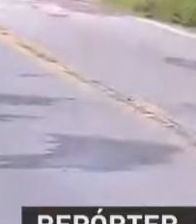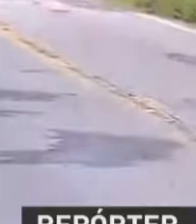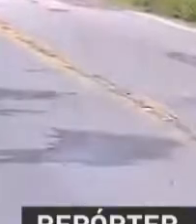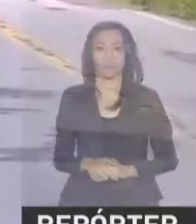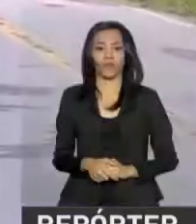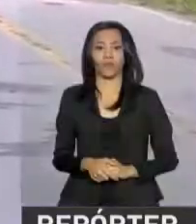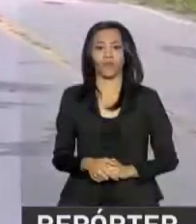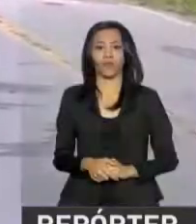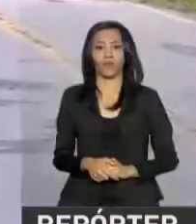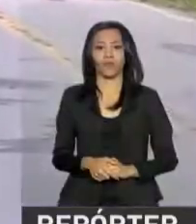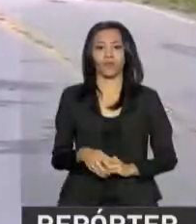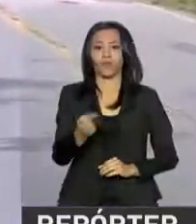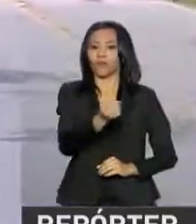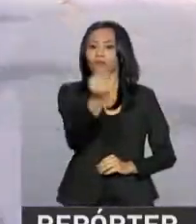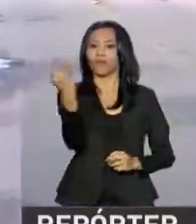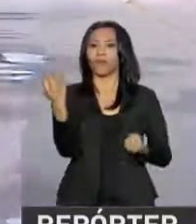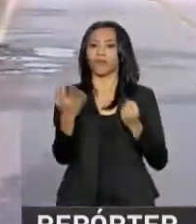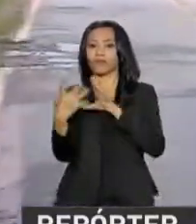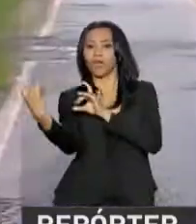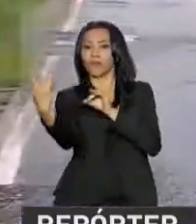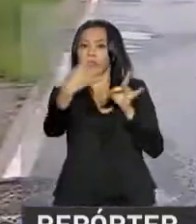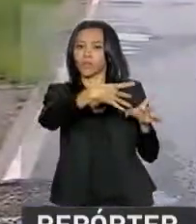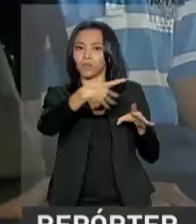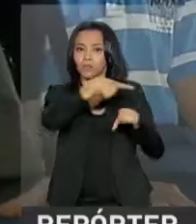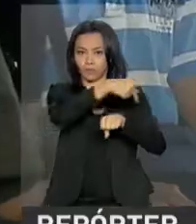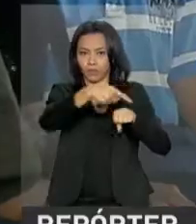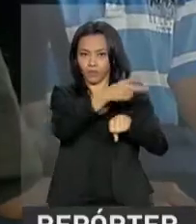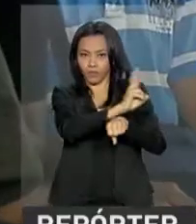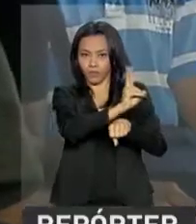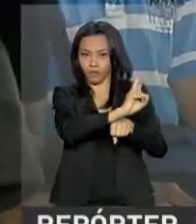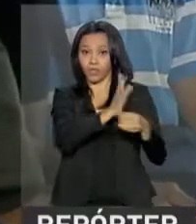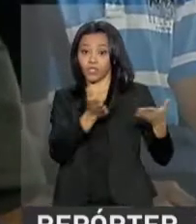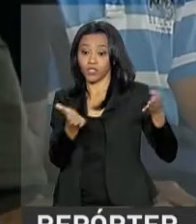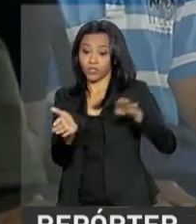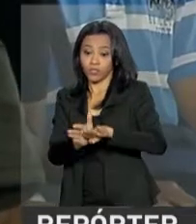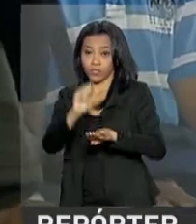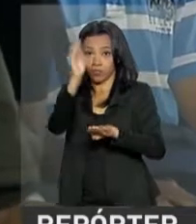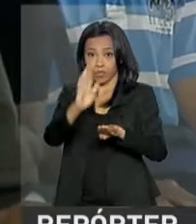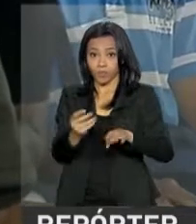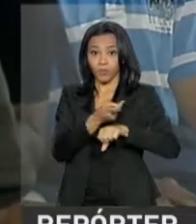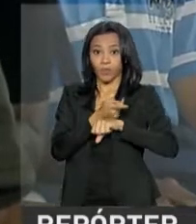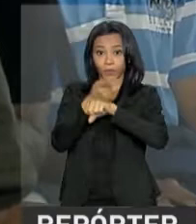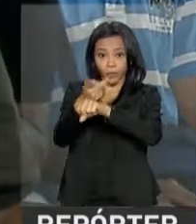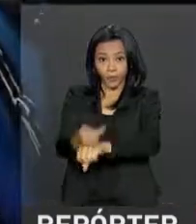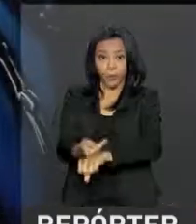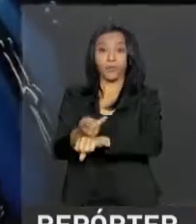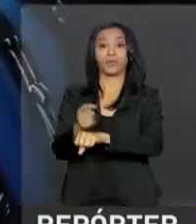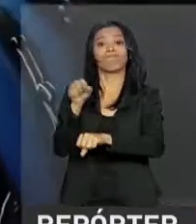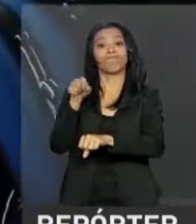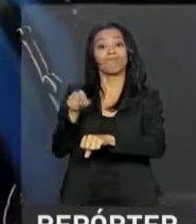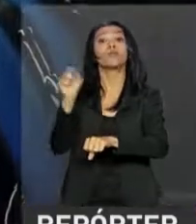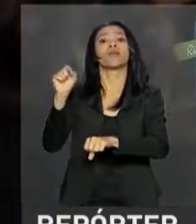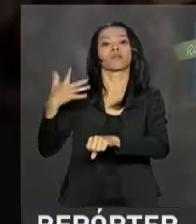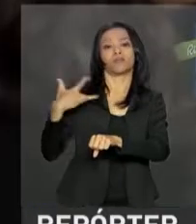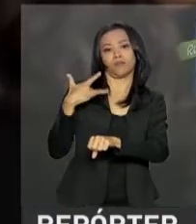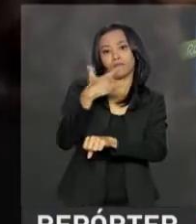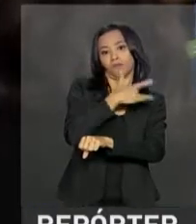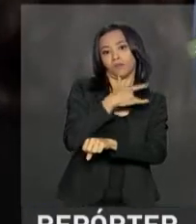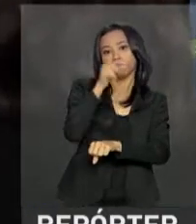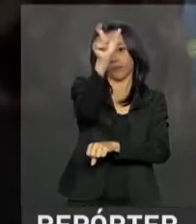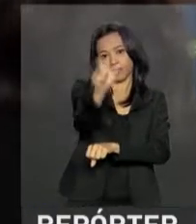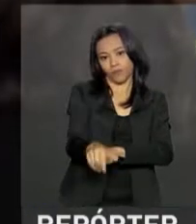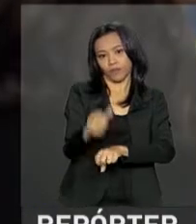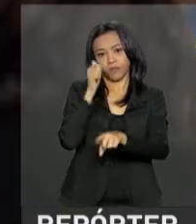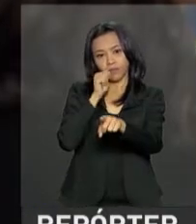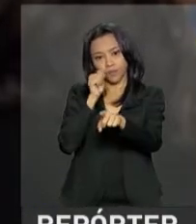Muitos dos que deixam a Venezuela e migram para o Brasil procuram aqui um serviço precioso, a saúde. A dona de